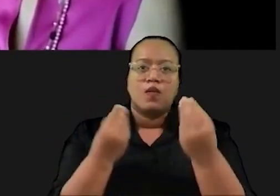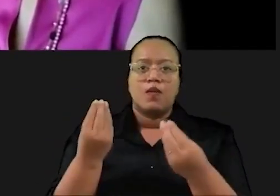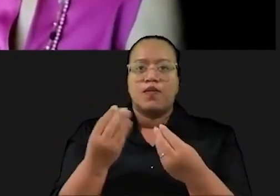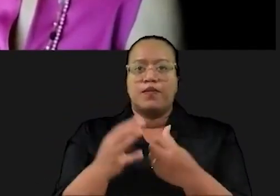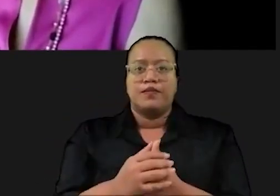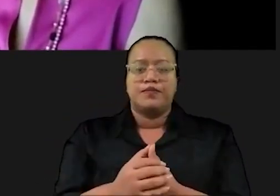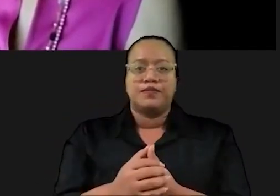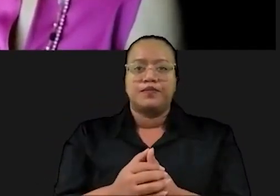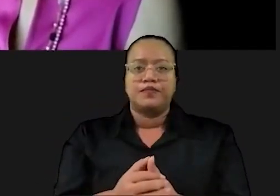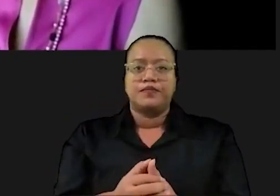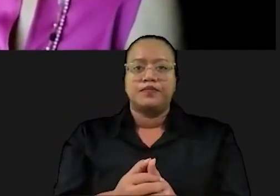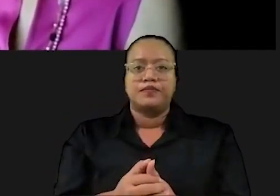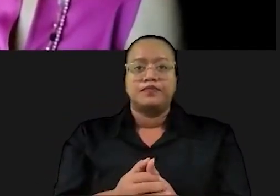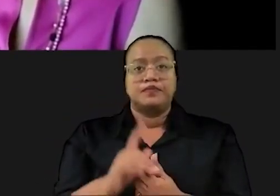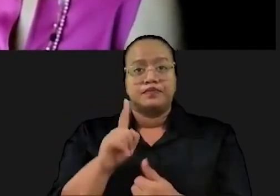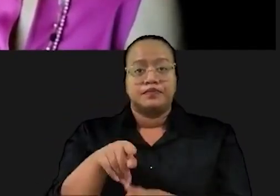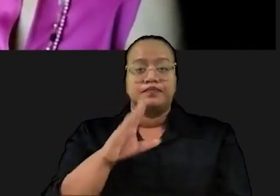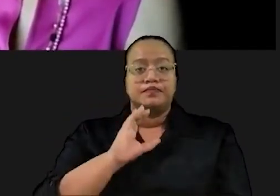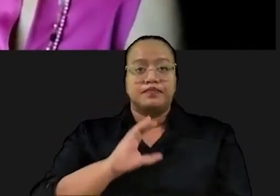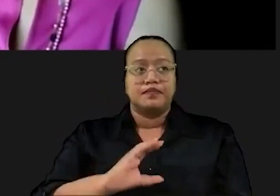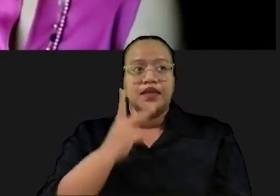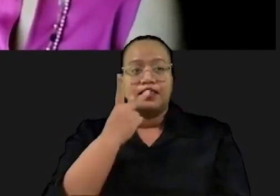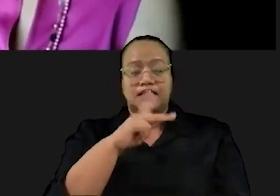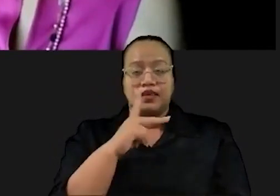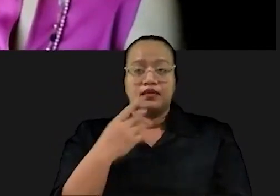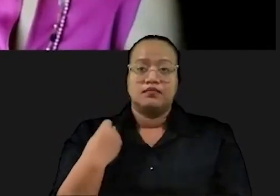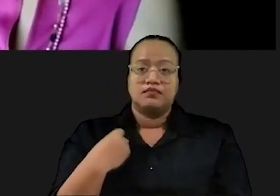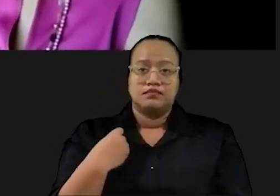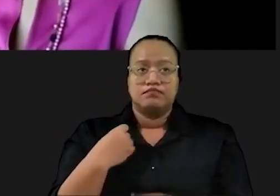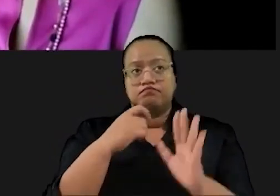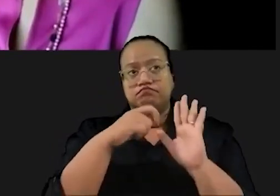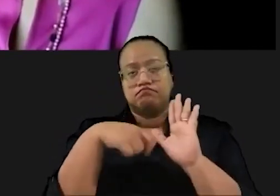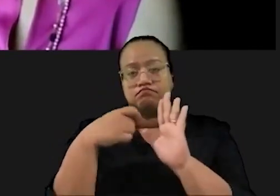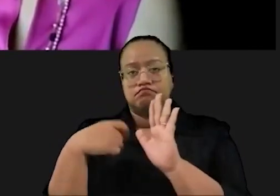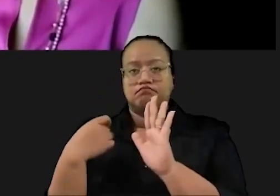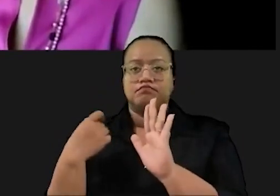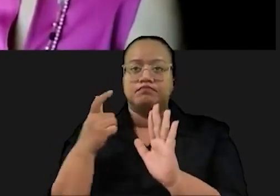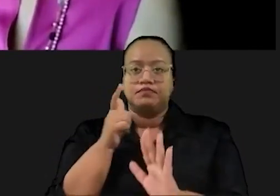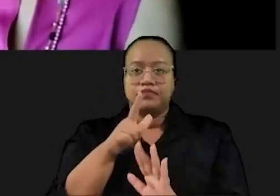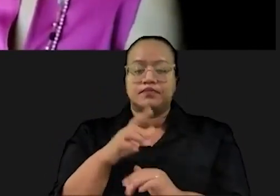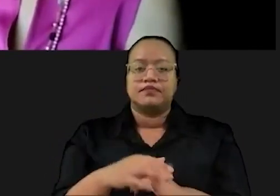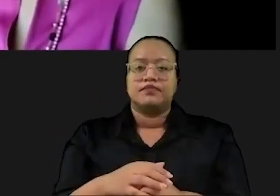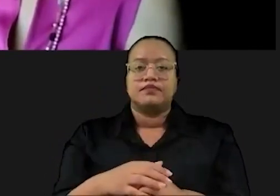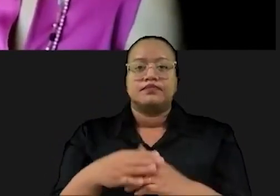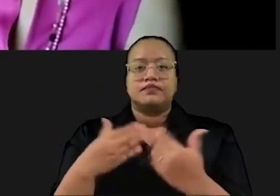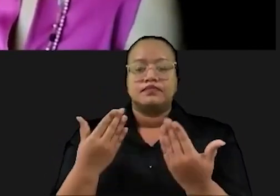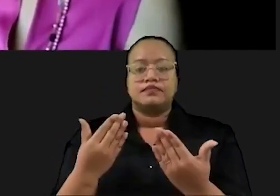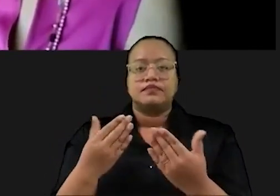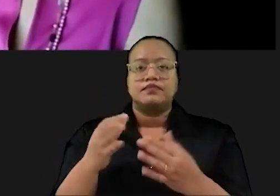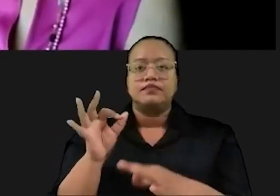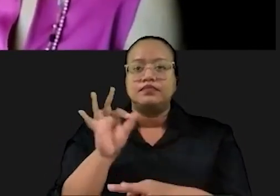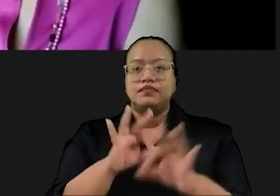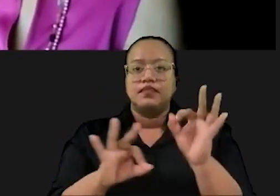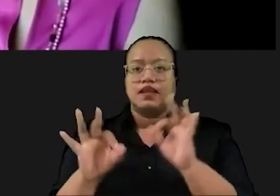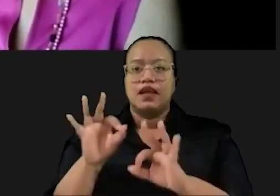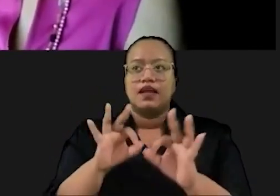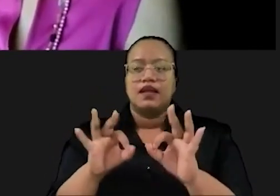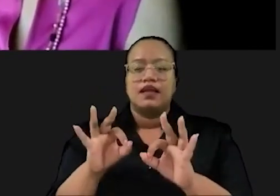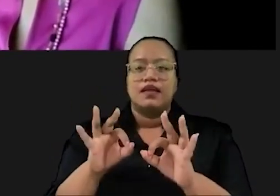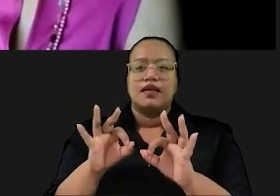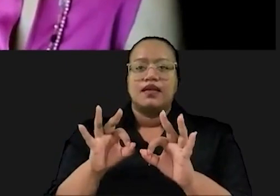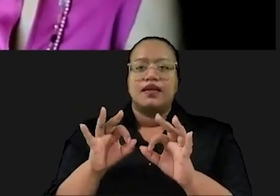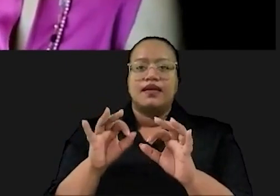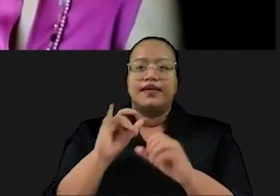cidadão. E em relação à automação, eu acredito que a gente possa melhorar muito, talvez. E